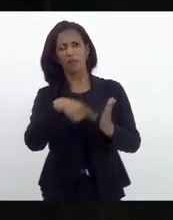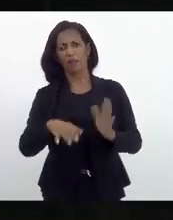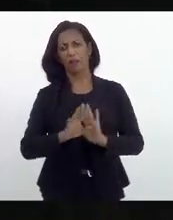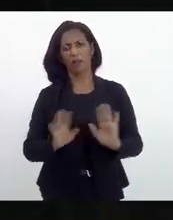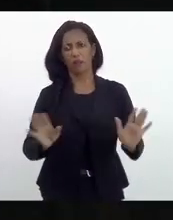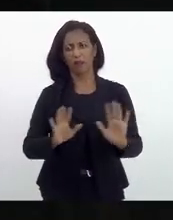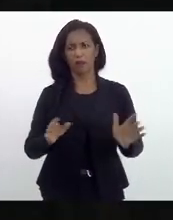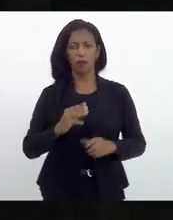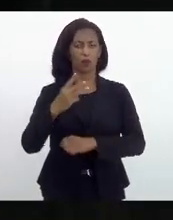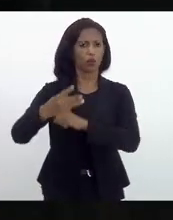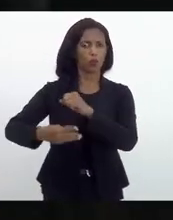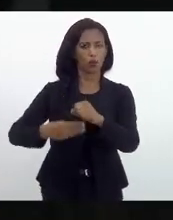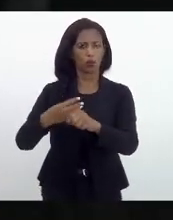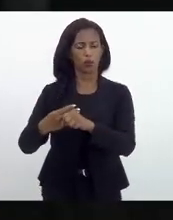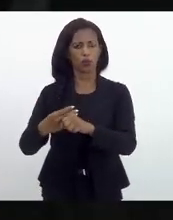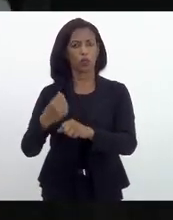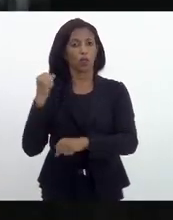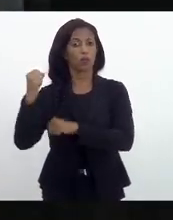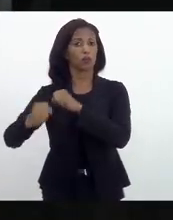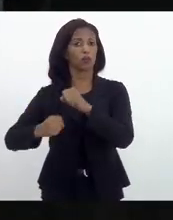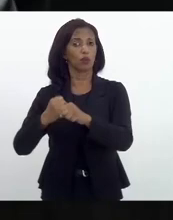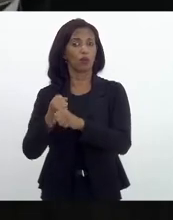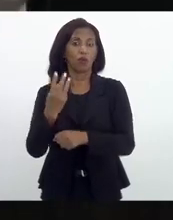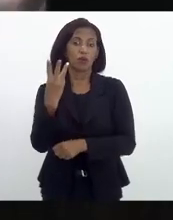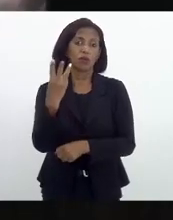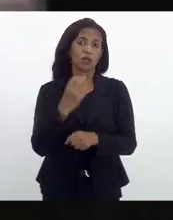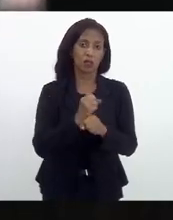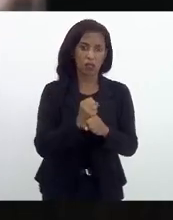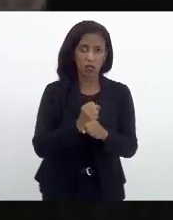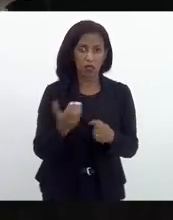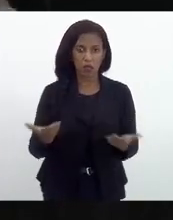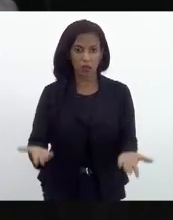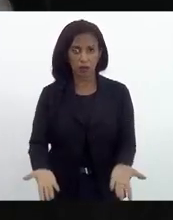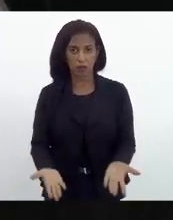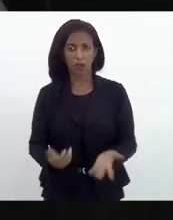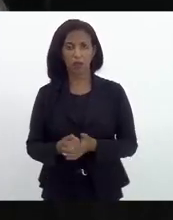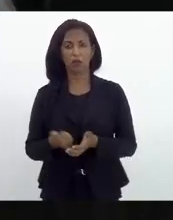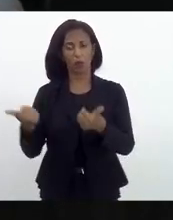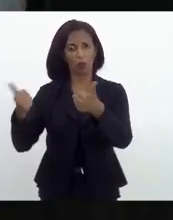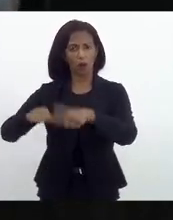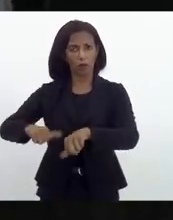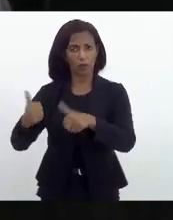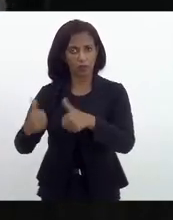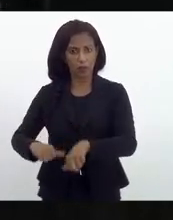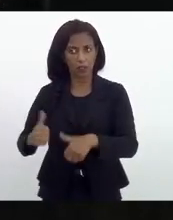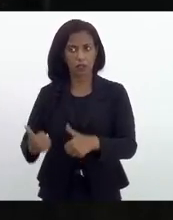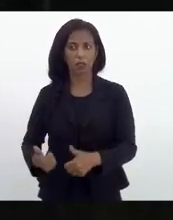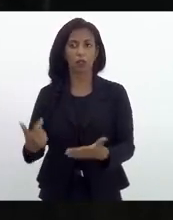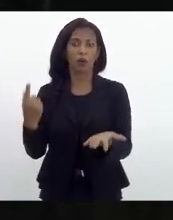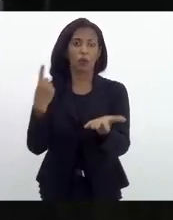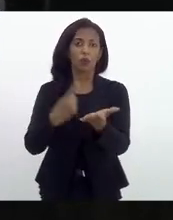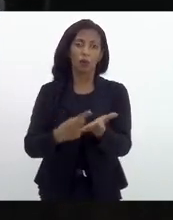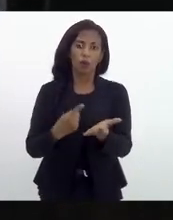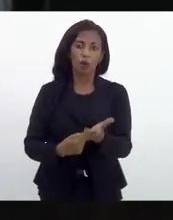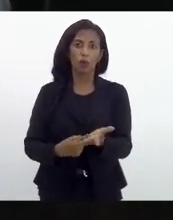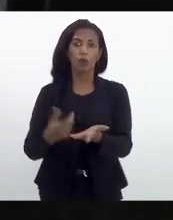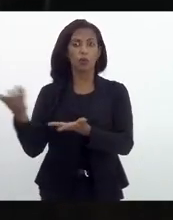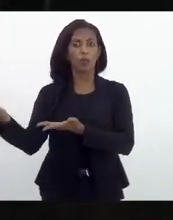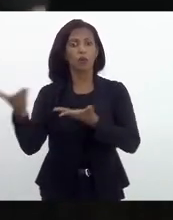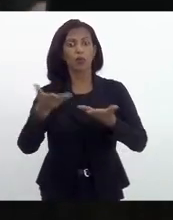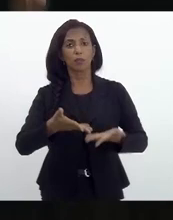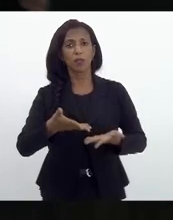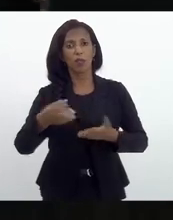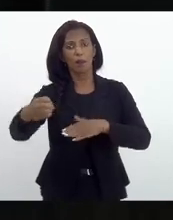que o triênio do próximo ano vamos ter três anos não é isso? ou avaliação um acordo para que ele possa mandar para cá uma